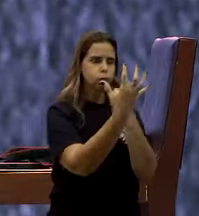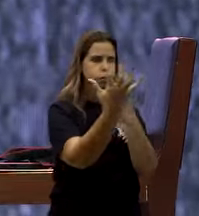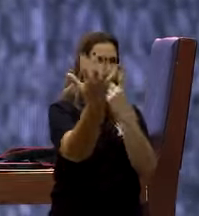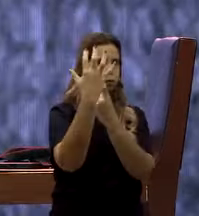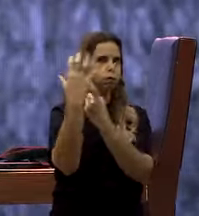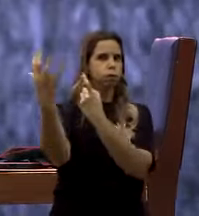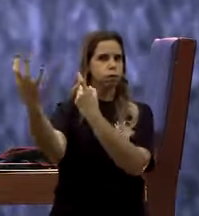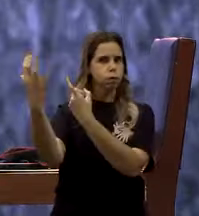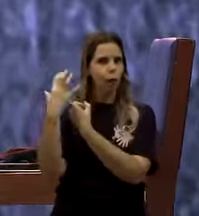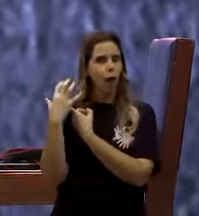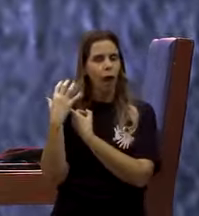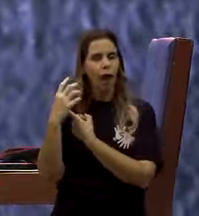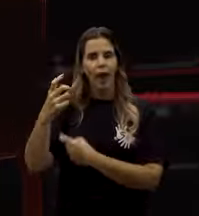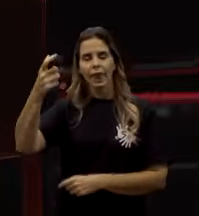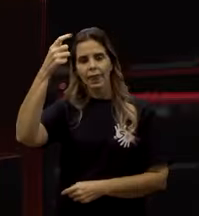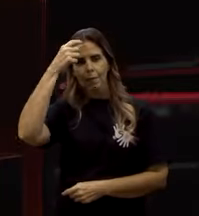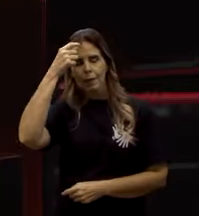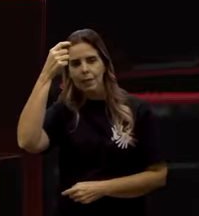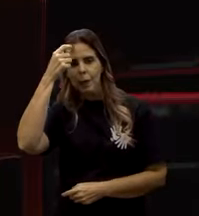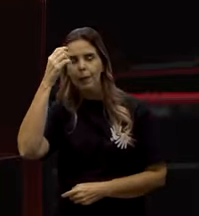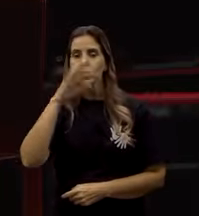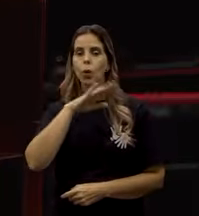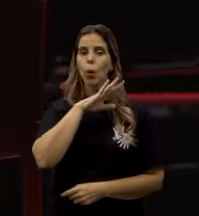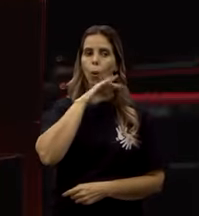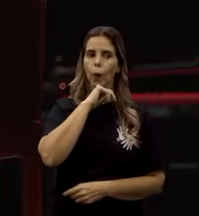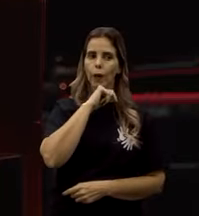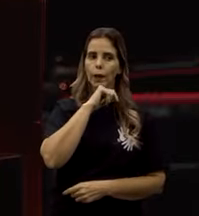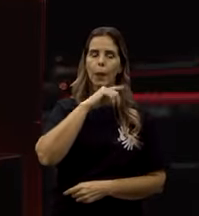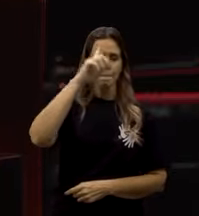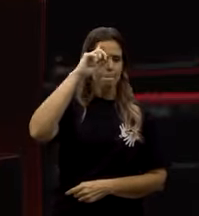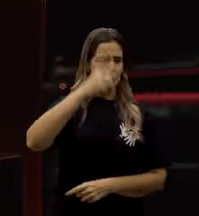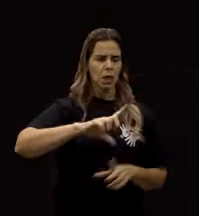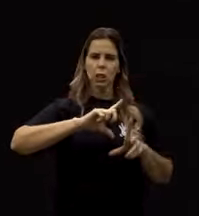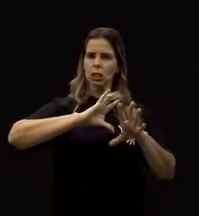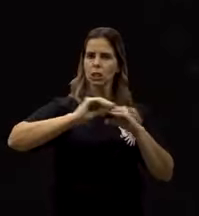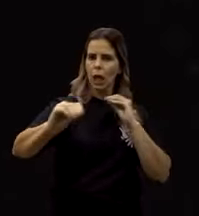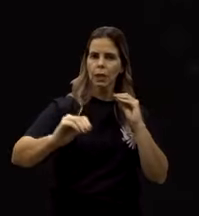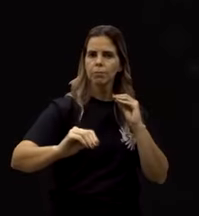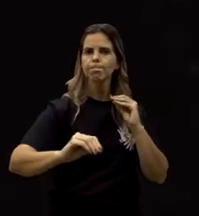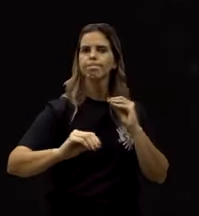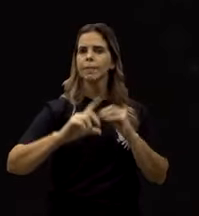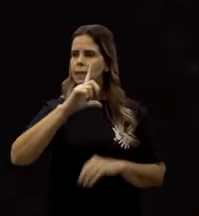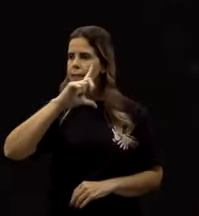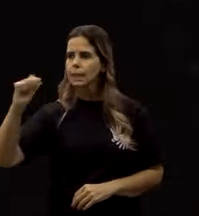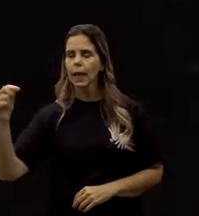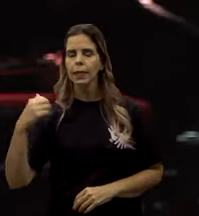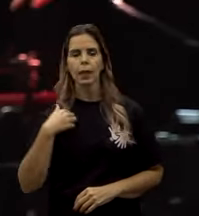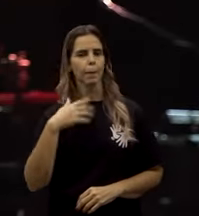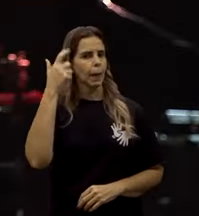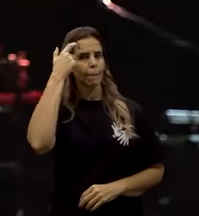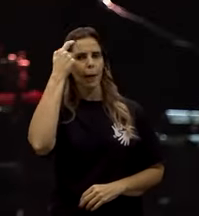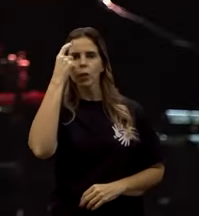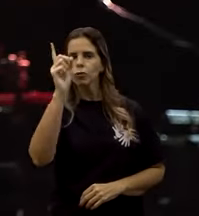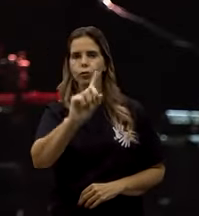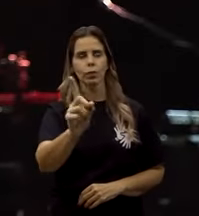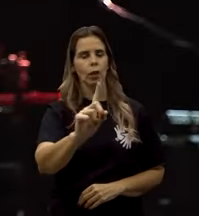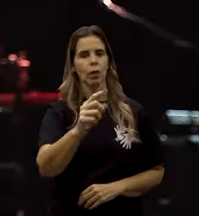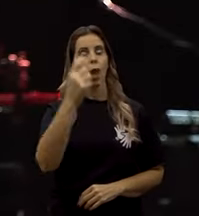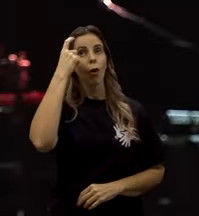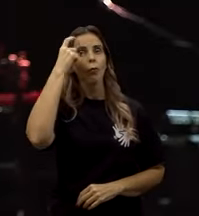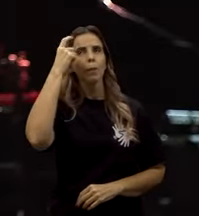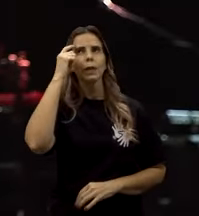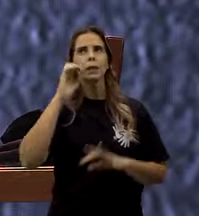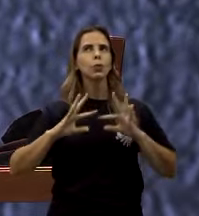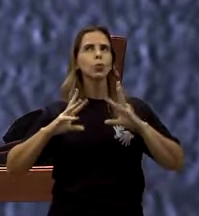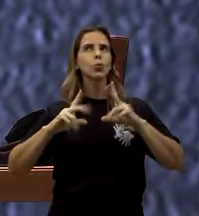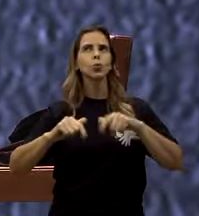negativo bota para correr é negativo manda embora da tua casa é pensamento negativo diga aqui não aqui na minha mente não eu vou pensar em tudo que é